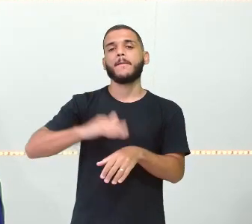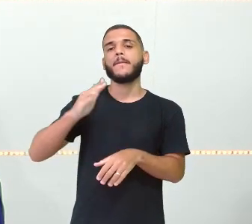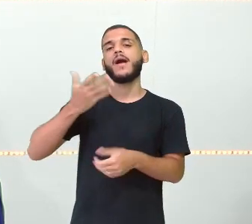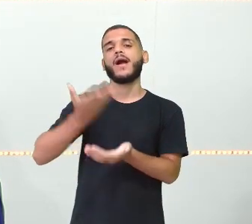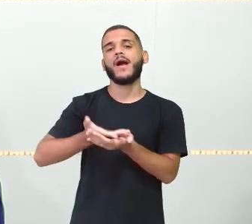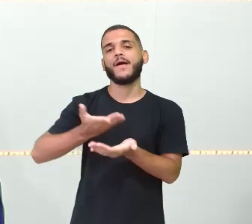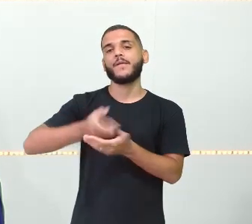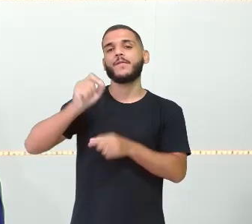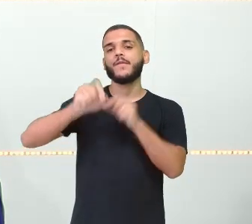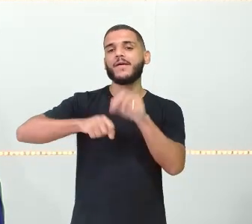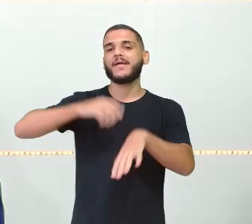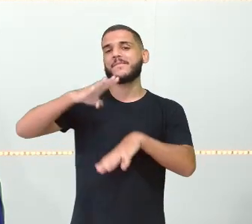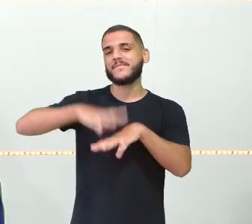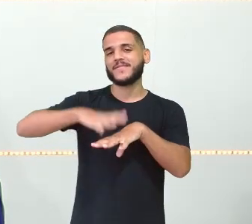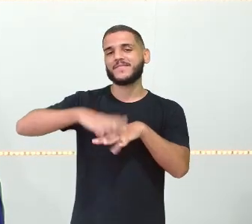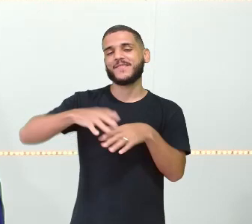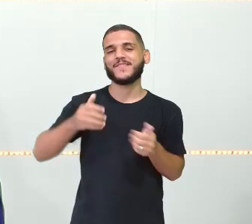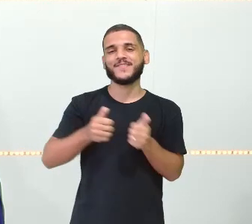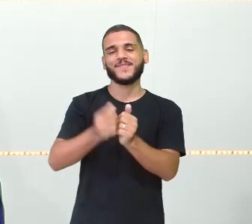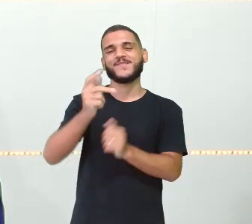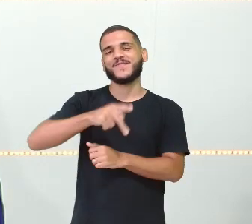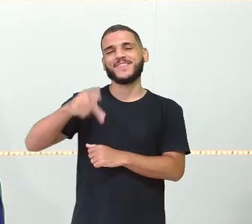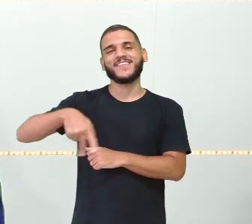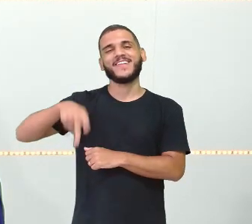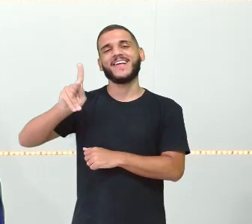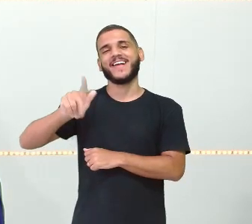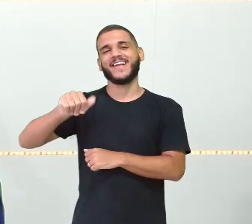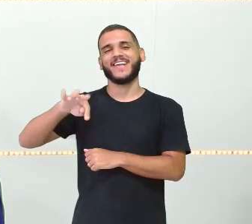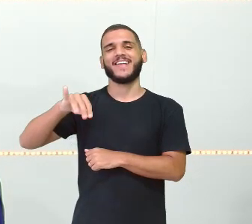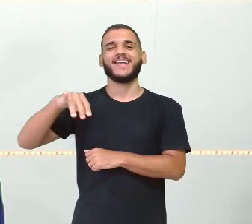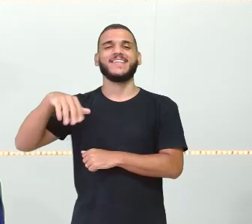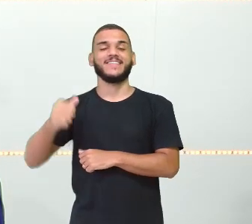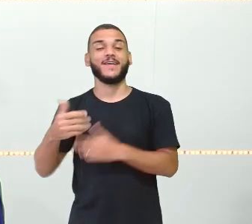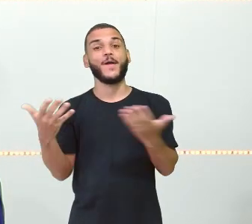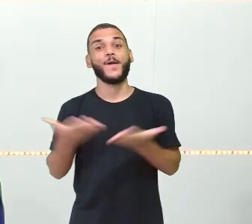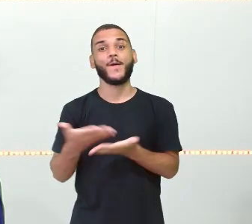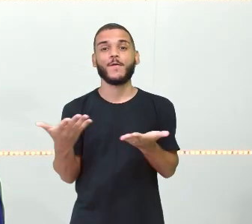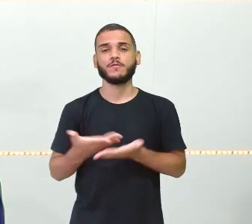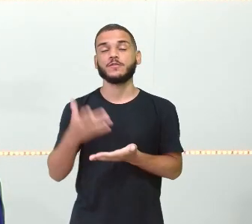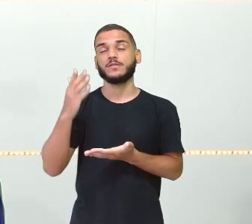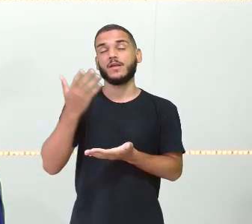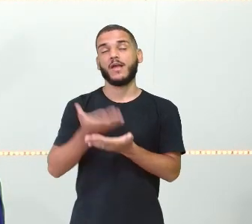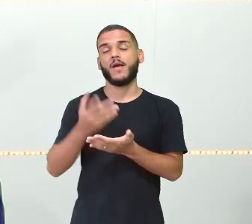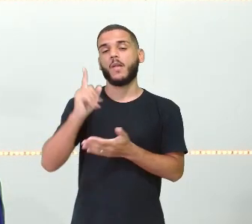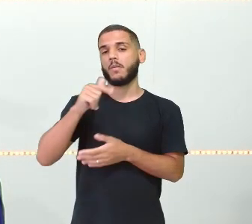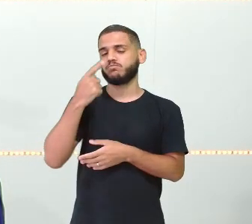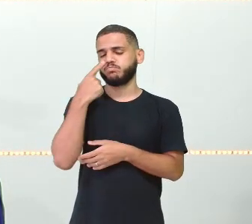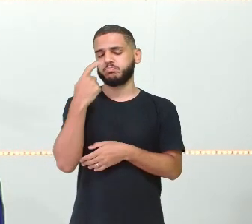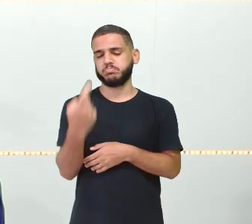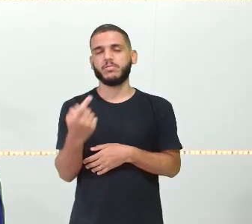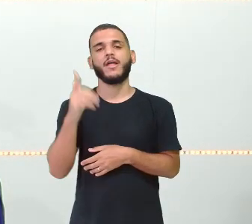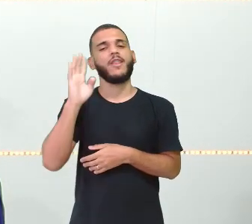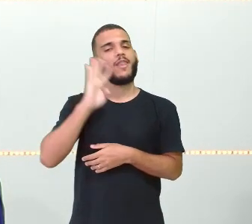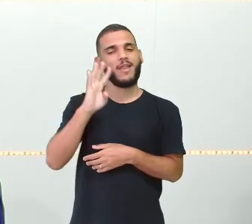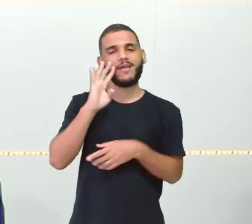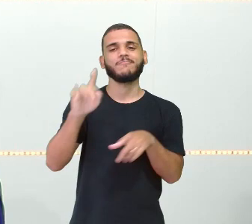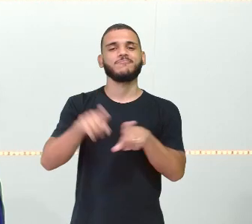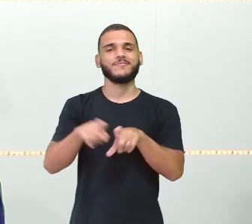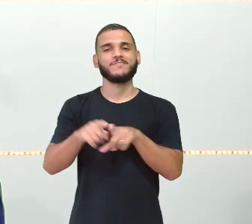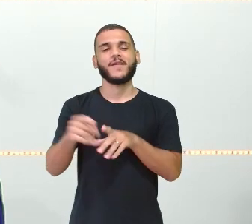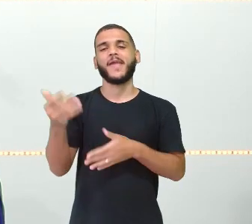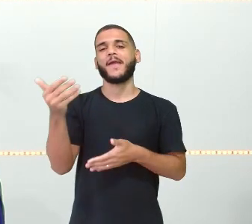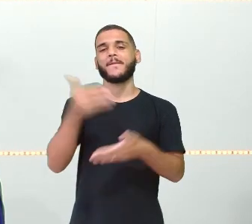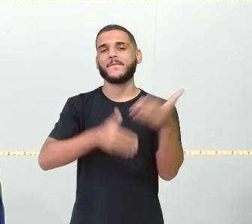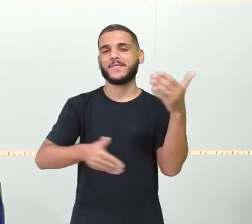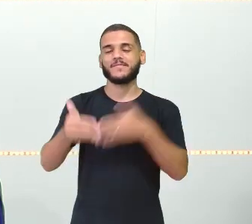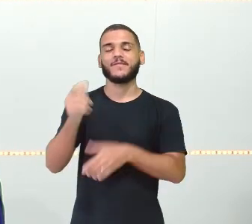aula de matemática comigo, professora Kátia Xavier. A aula de hoje está bem interessante, muito legal. Vai envolver aqui